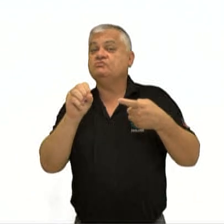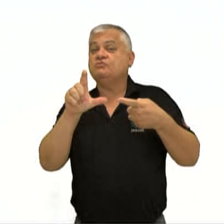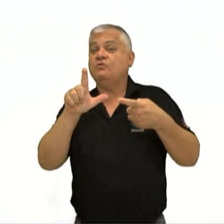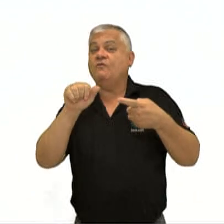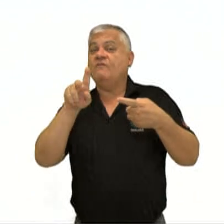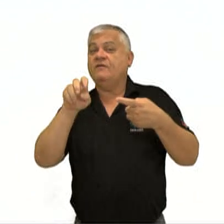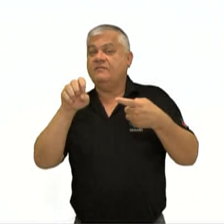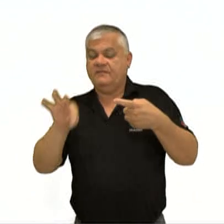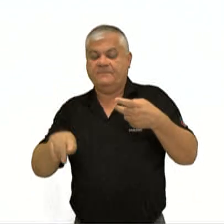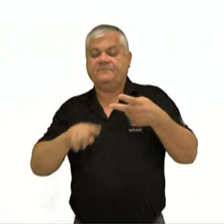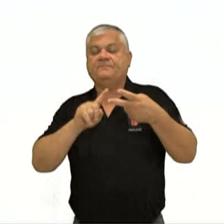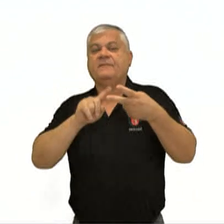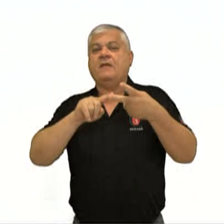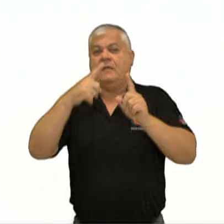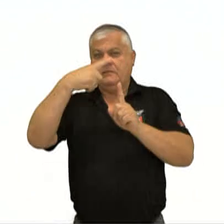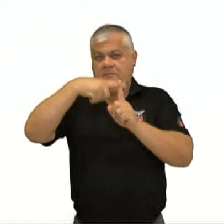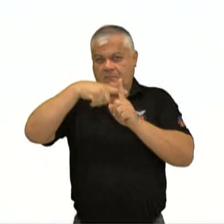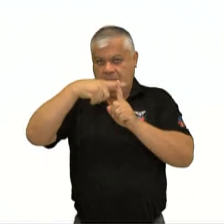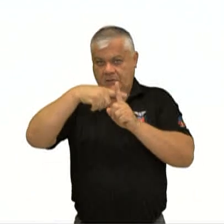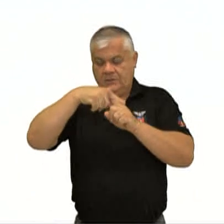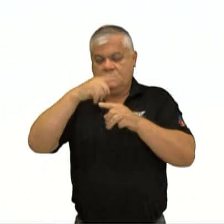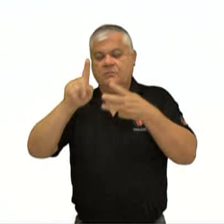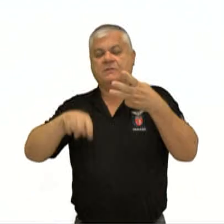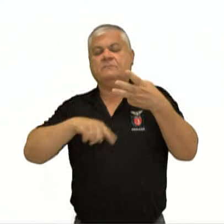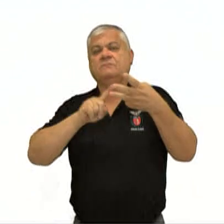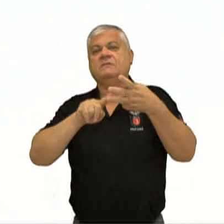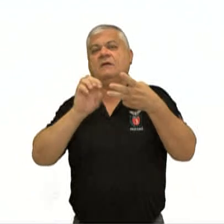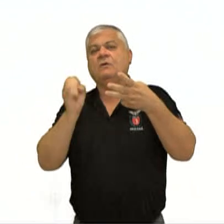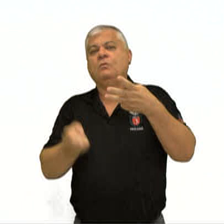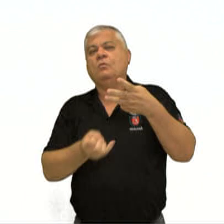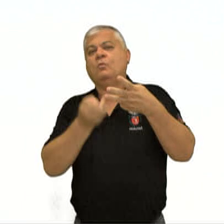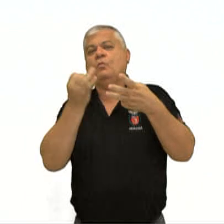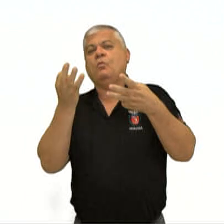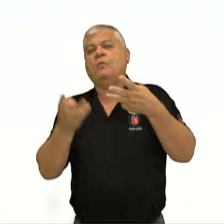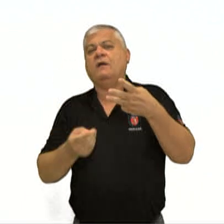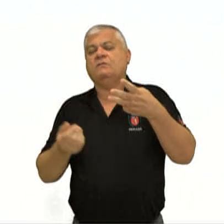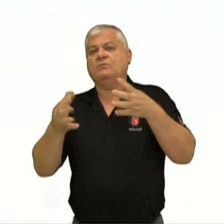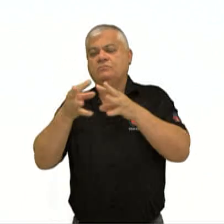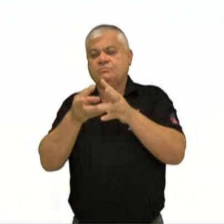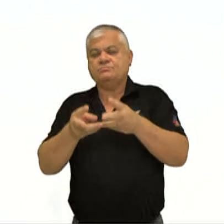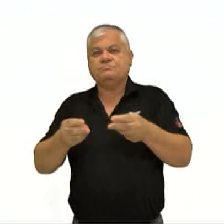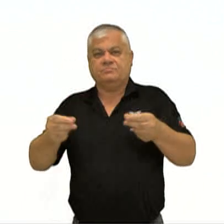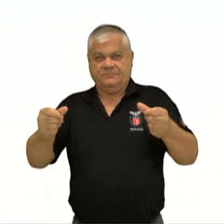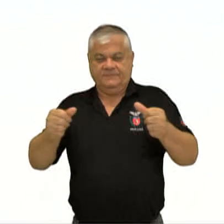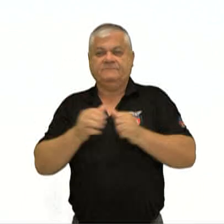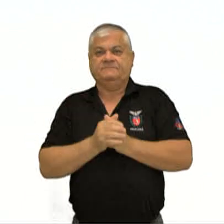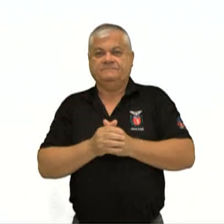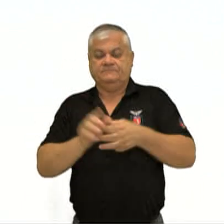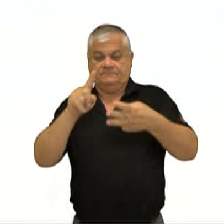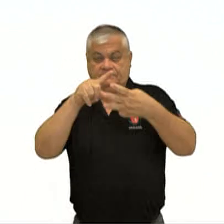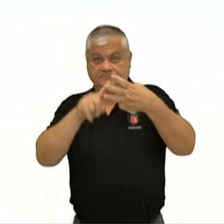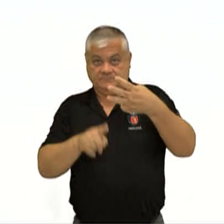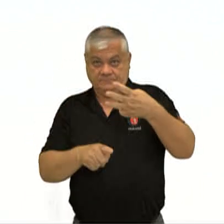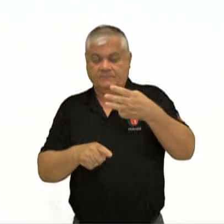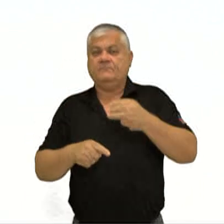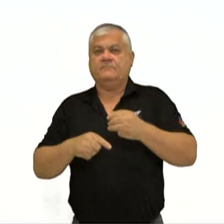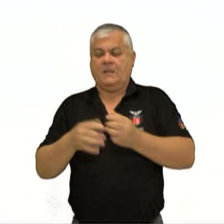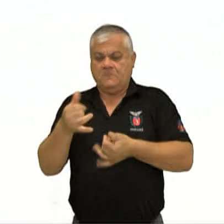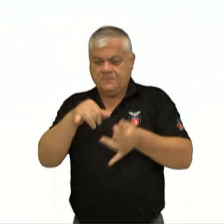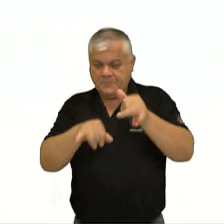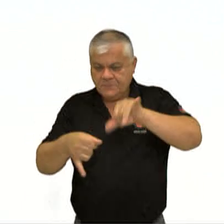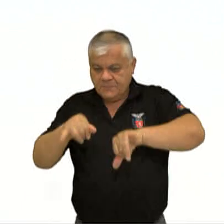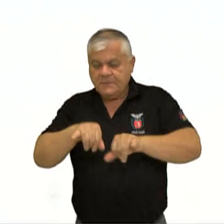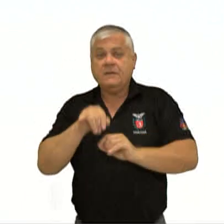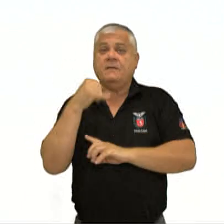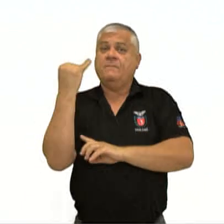a temperatura desse solvente e a quantidade de soluto que será utilizado. Para preparar uma solução, também é